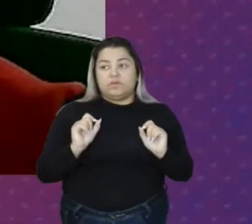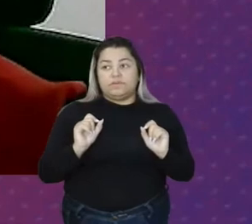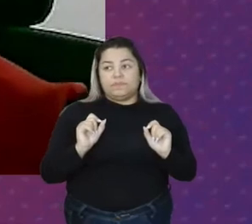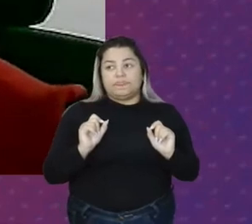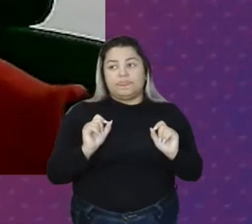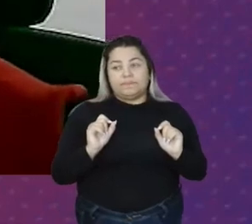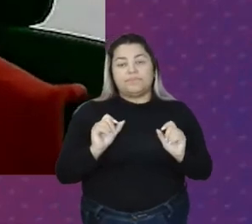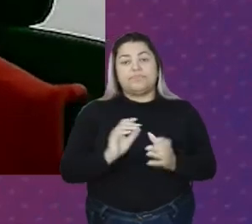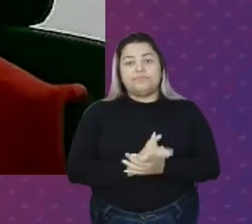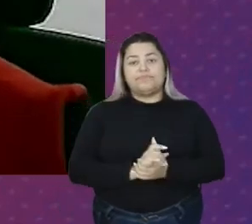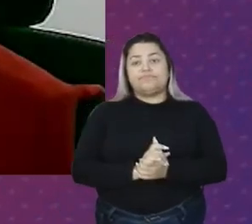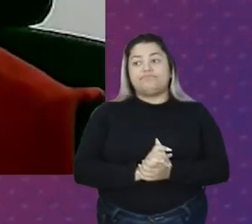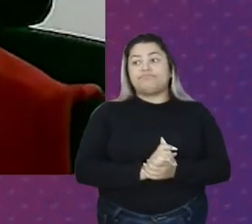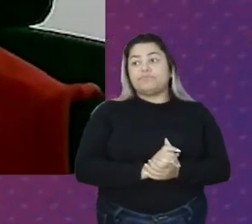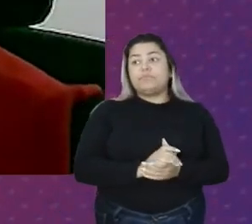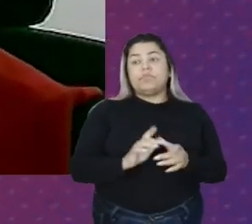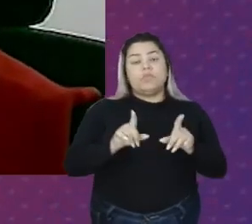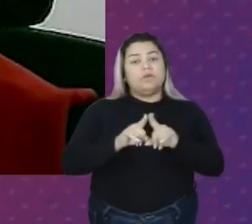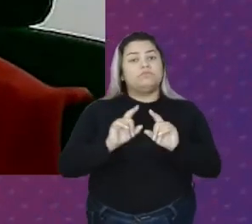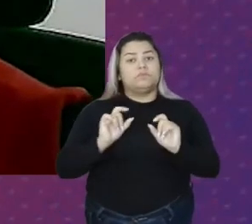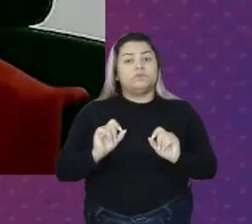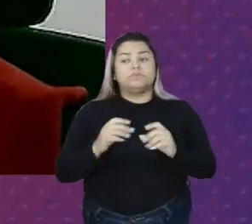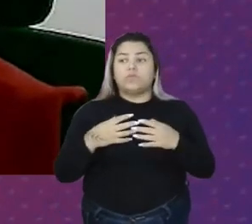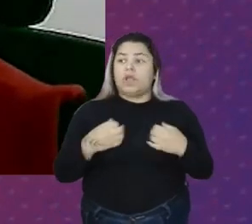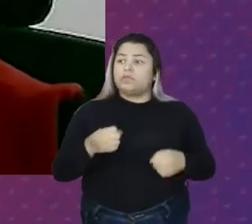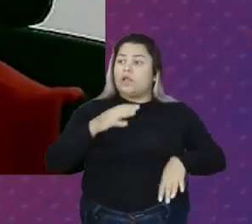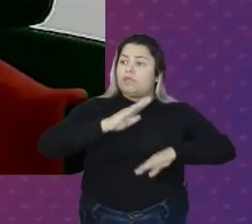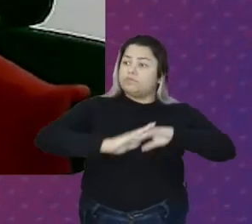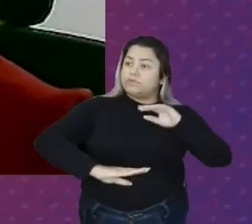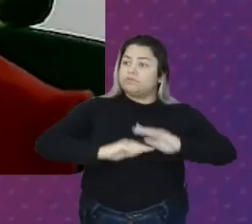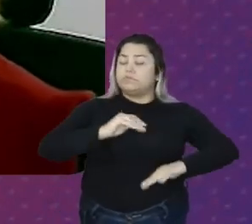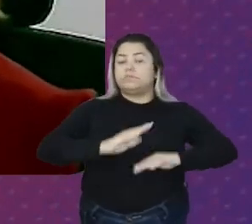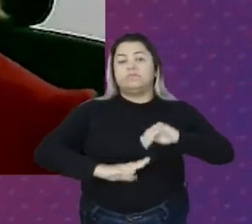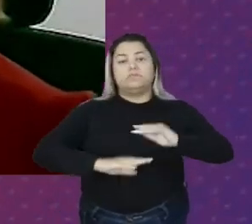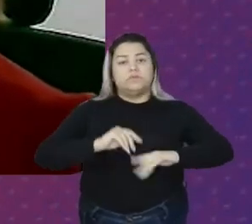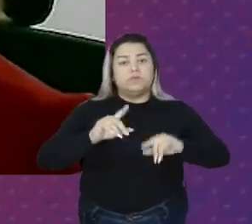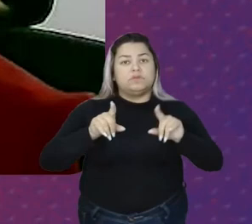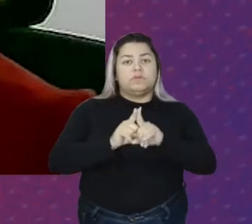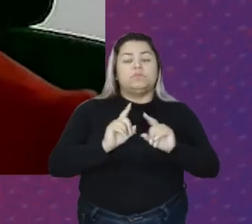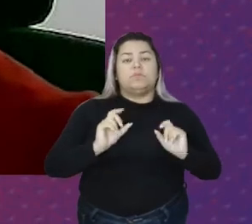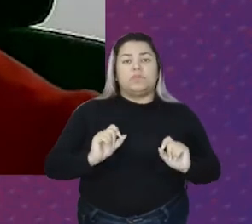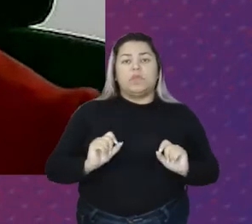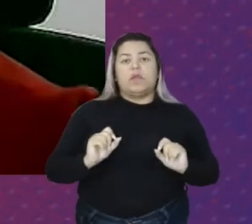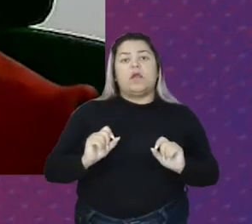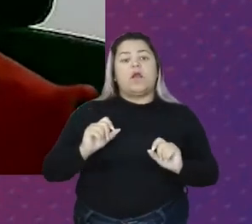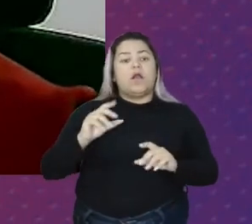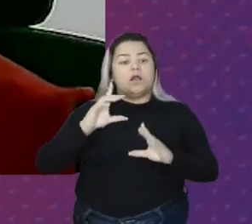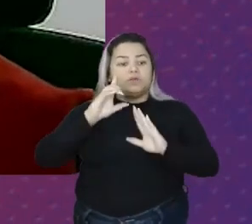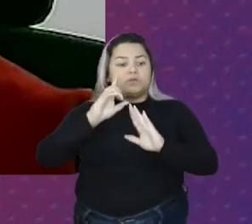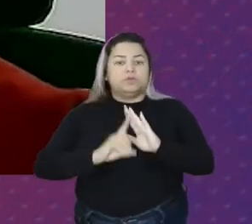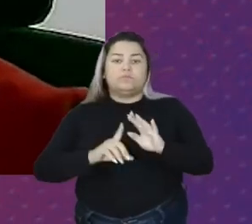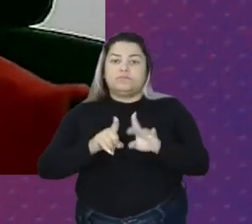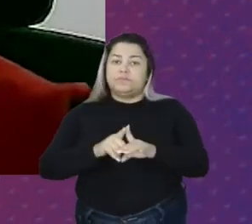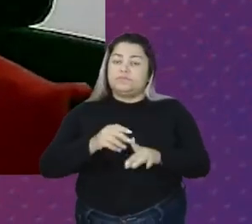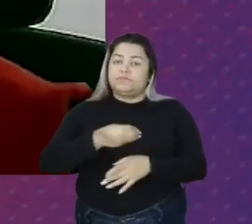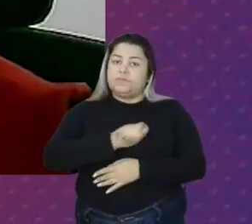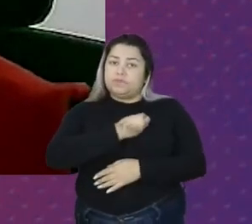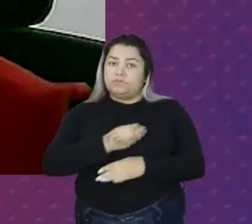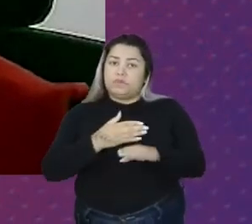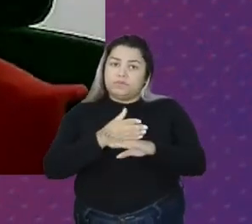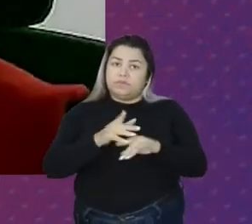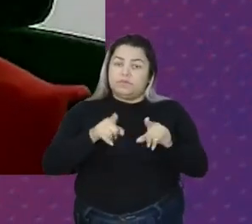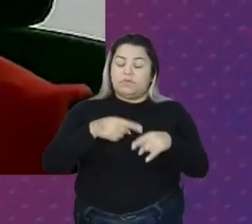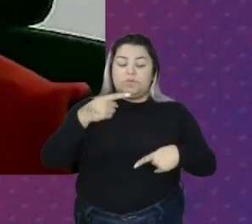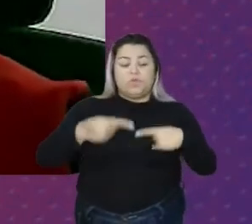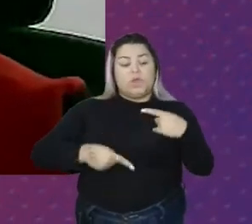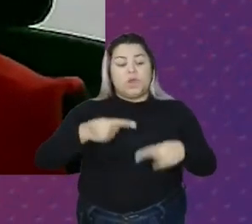punir, né, e de considerar essas práticas atentatórias ao direito das mulheres de participação política